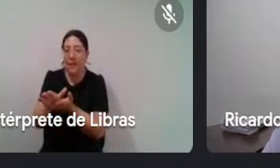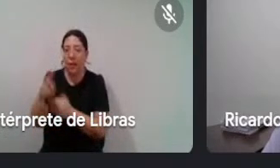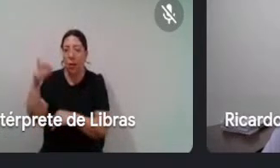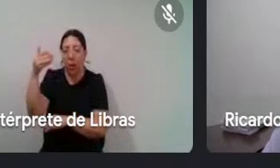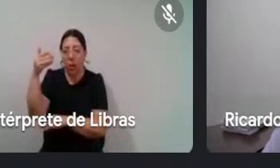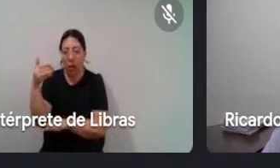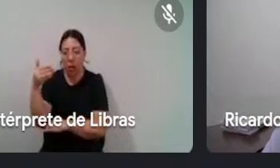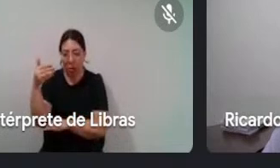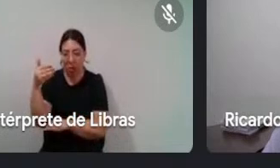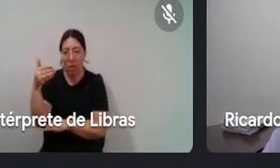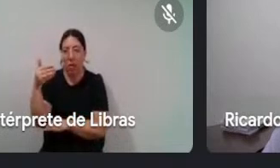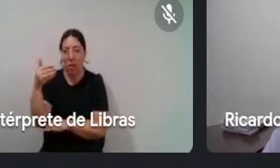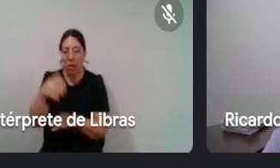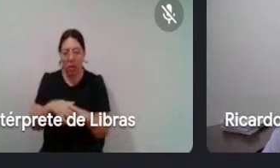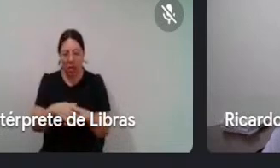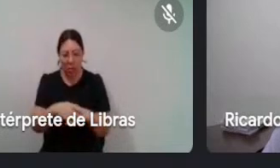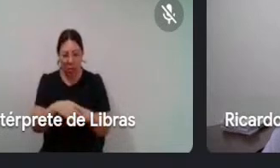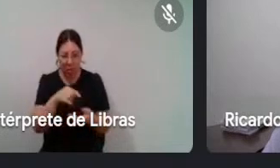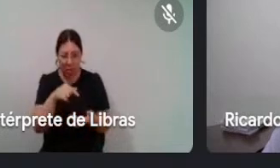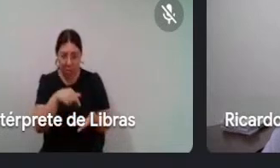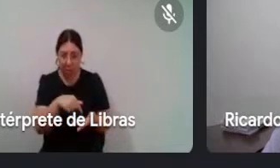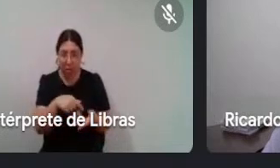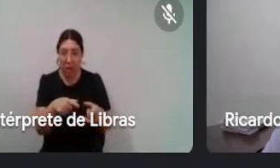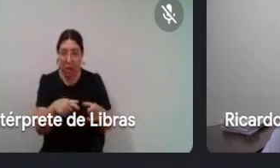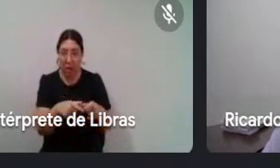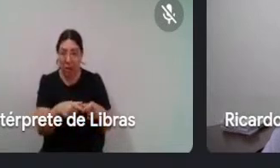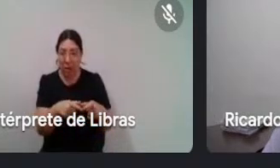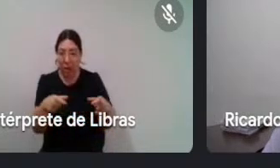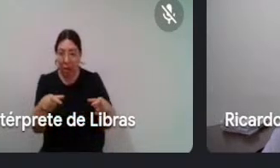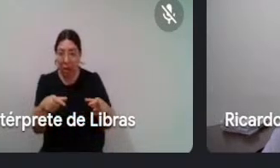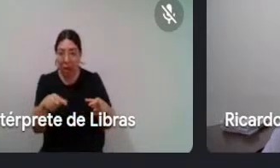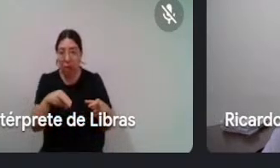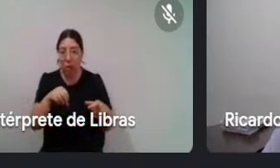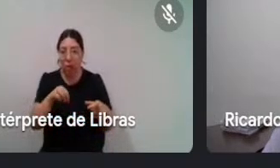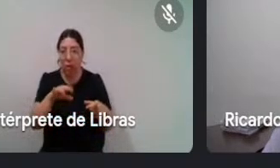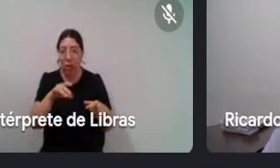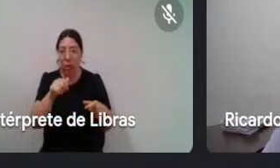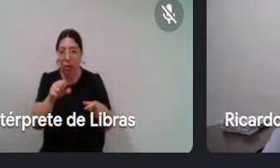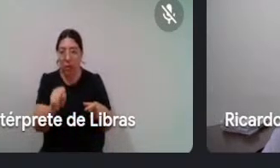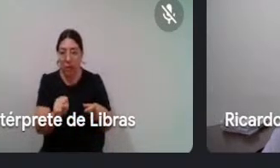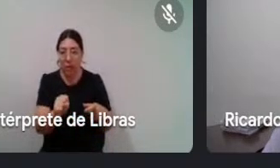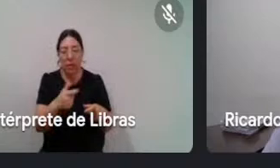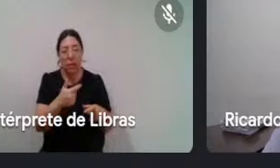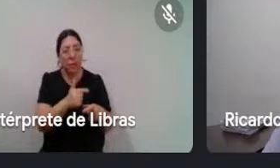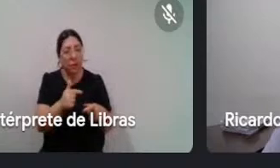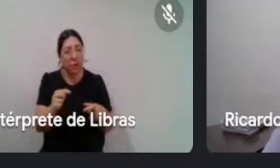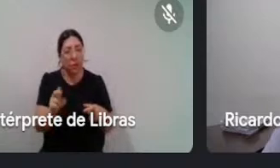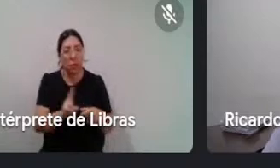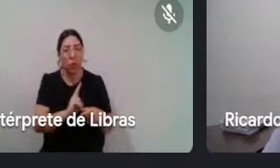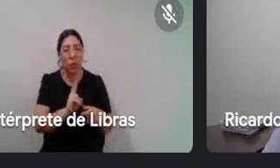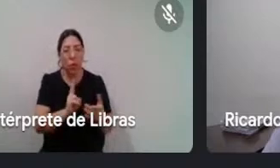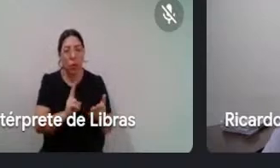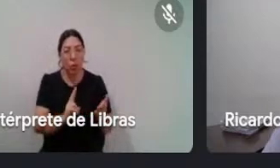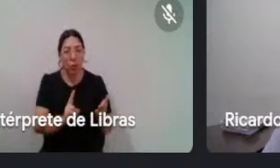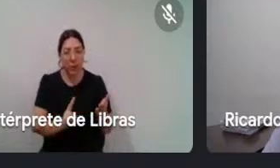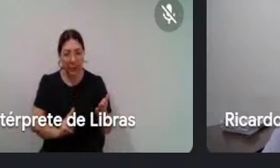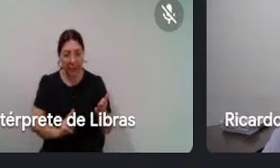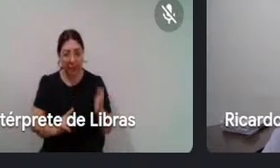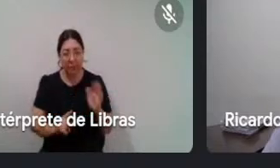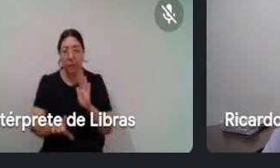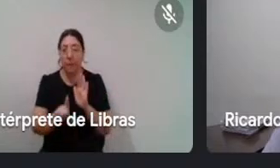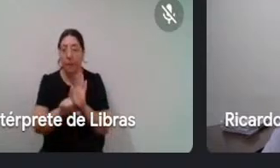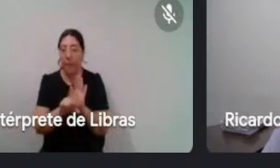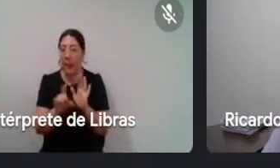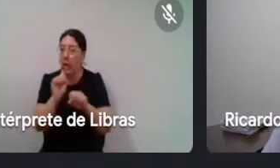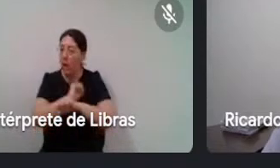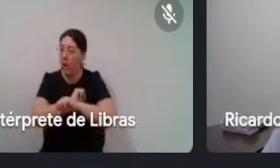nas notas, não foram inseridos os nomes dos hóspedes. E a legislação é bem clara,